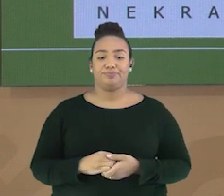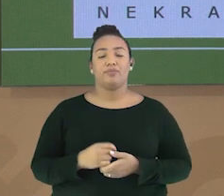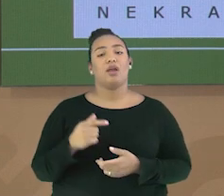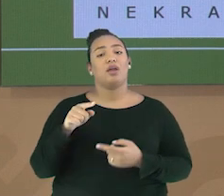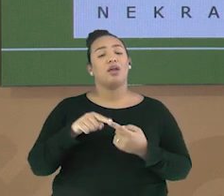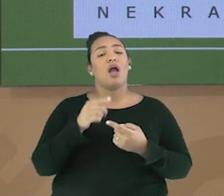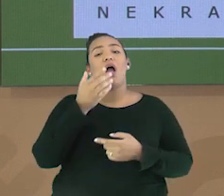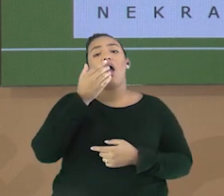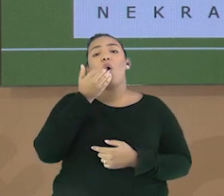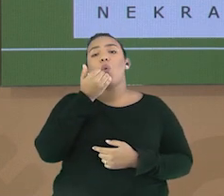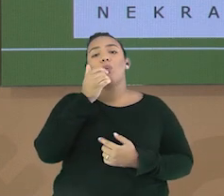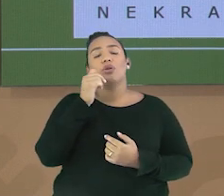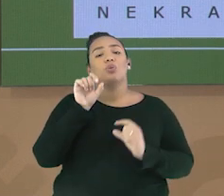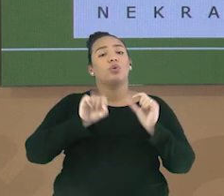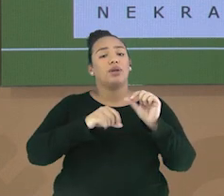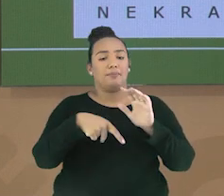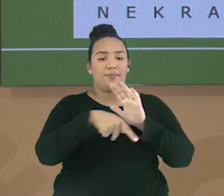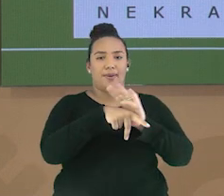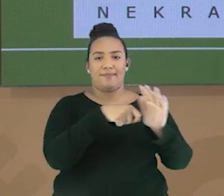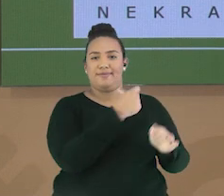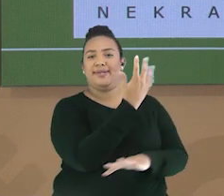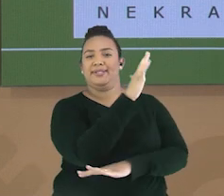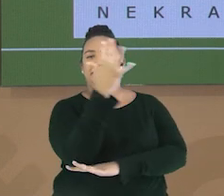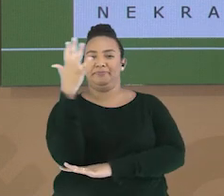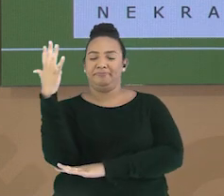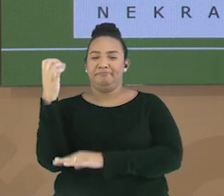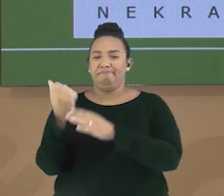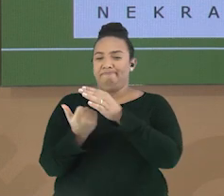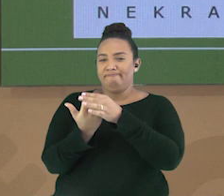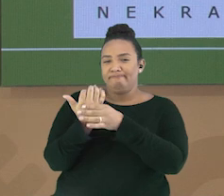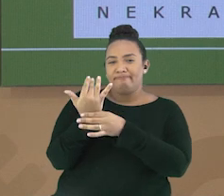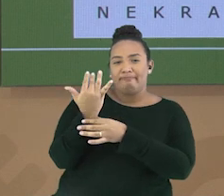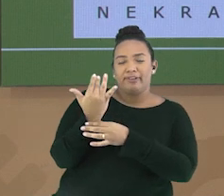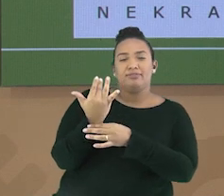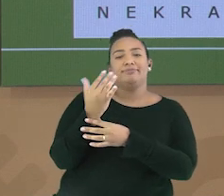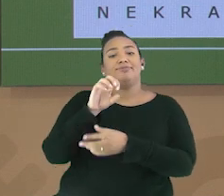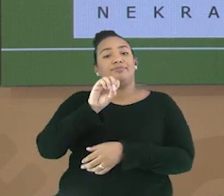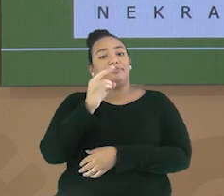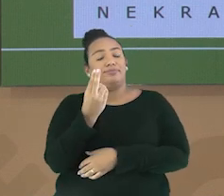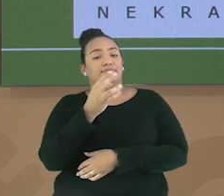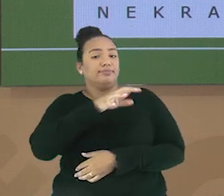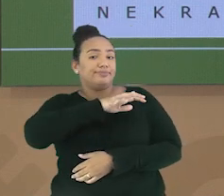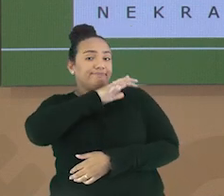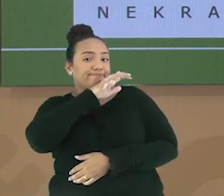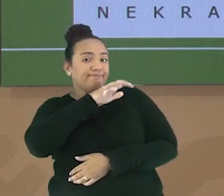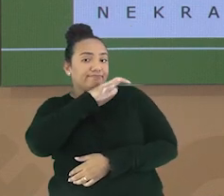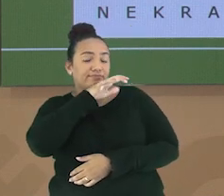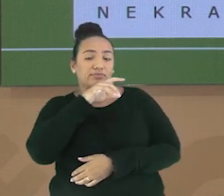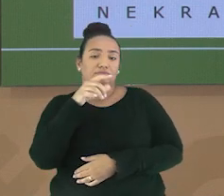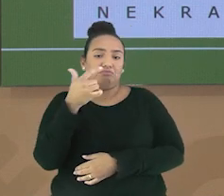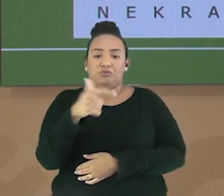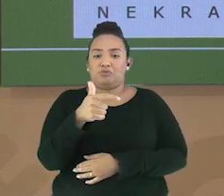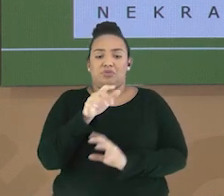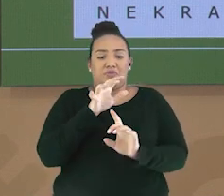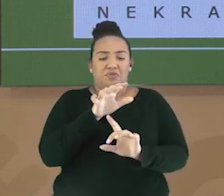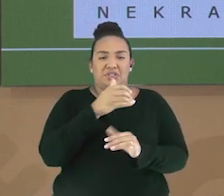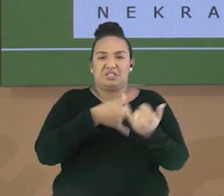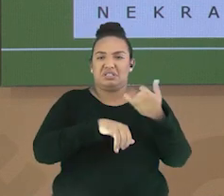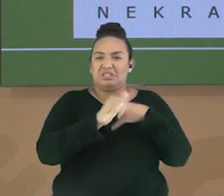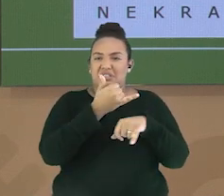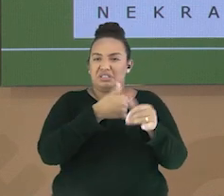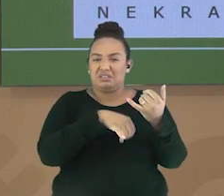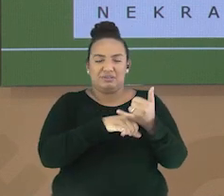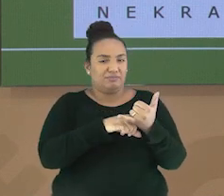alimentos obtidos diretamente de plantas ou animais e que não sofrem qualquer alteração após deixar